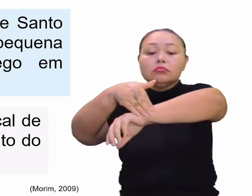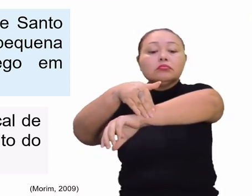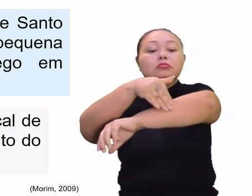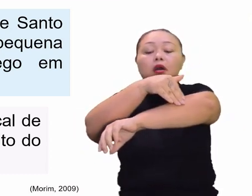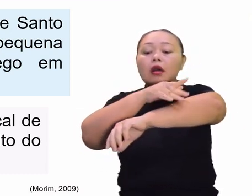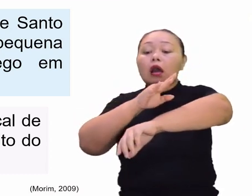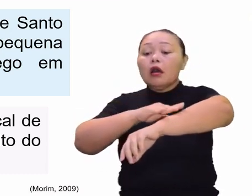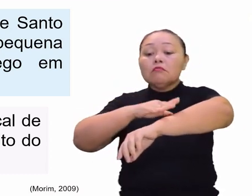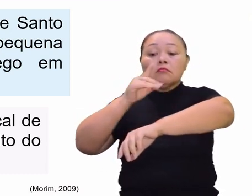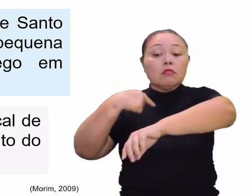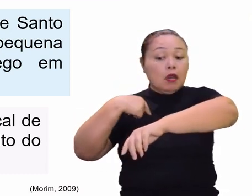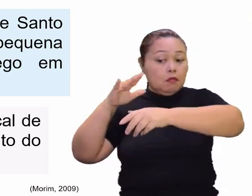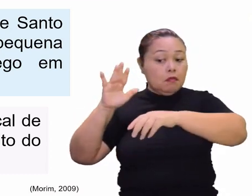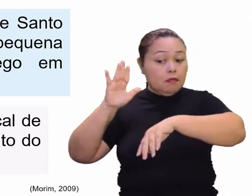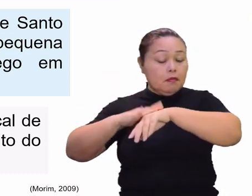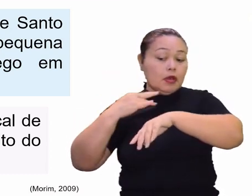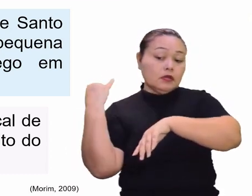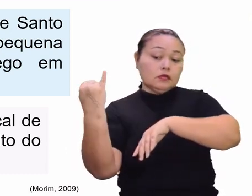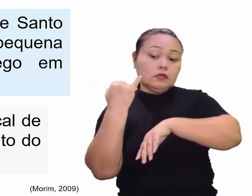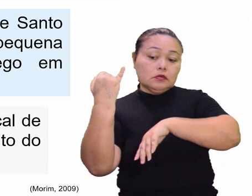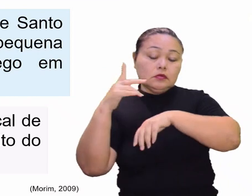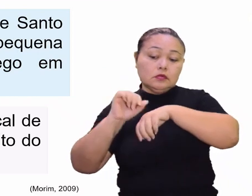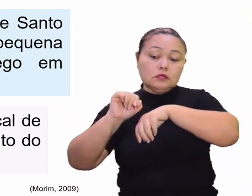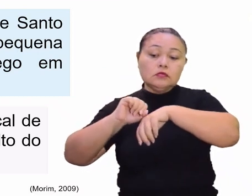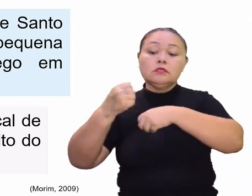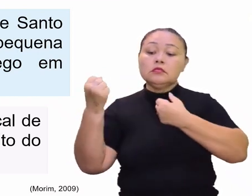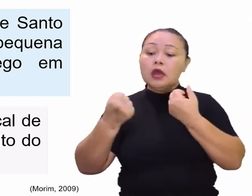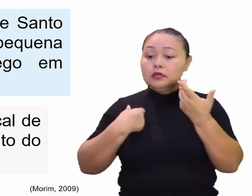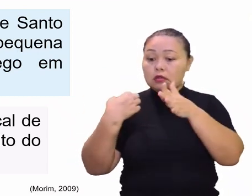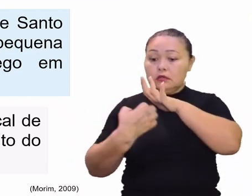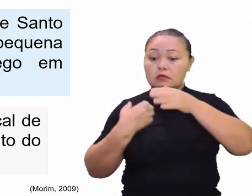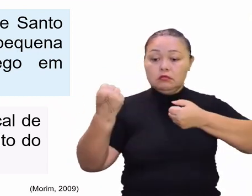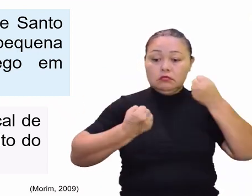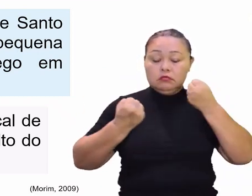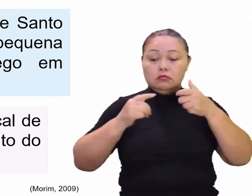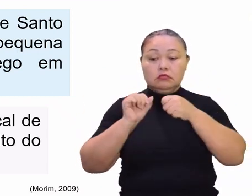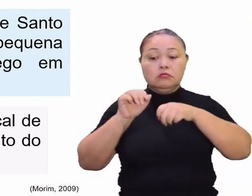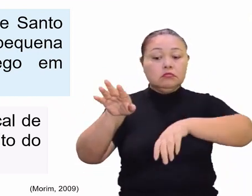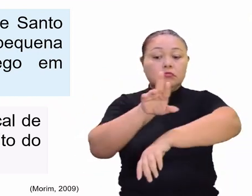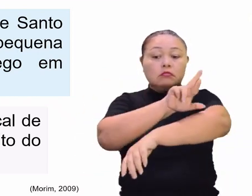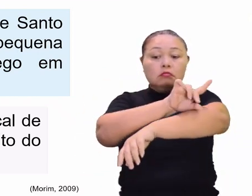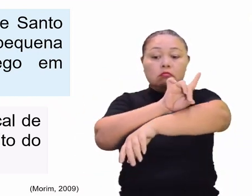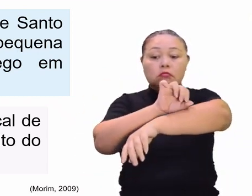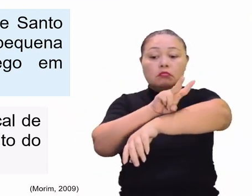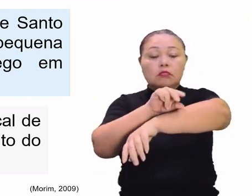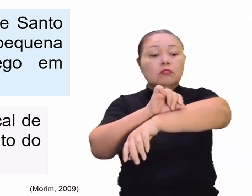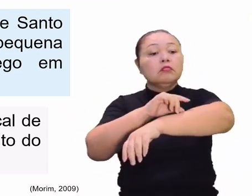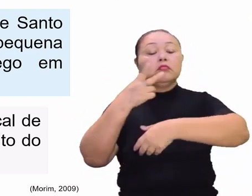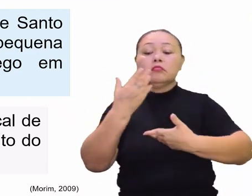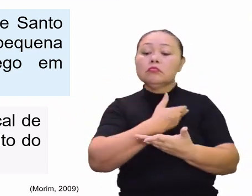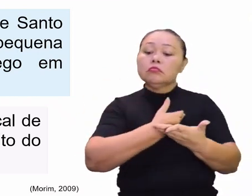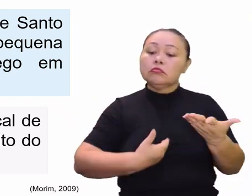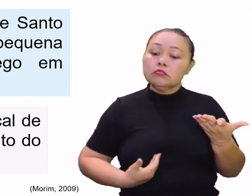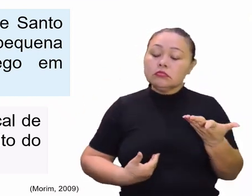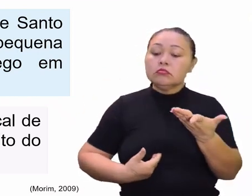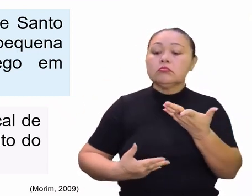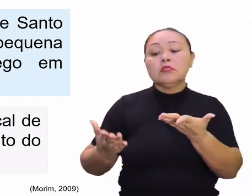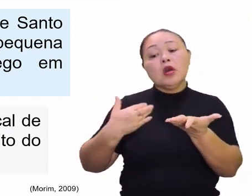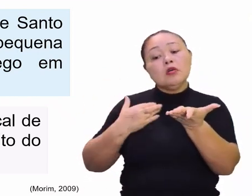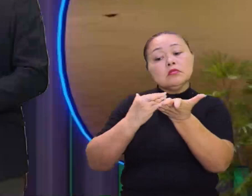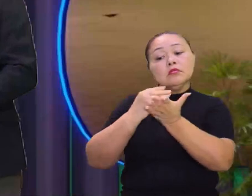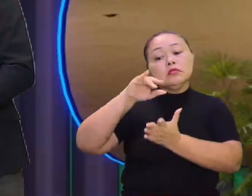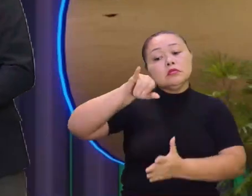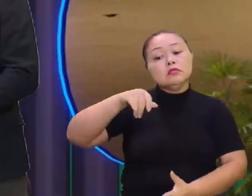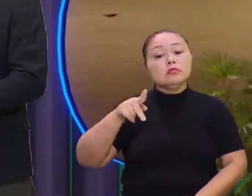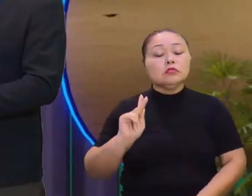a prioridade, por conta da indústria automobilística, eram as rodovias do governo iniciado lá em JK, né,